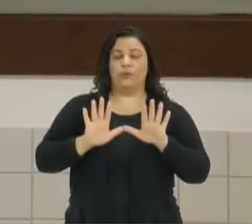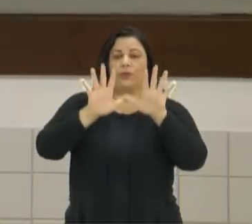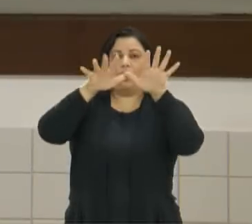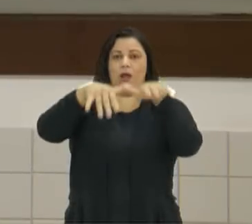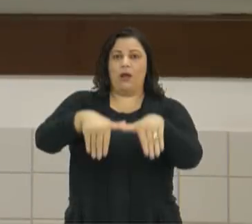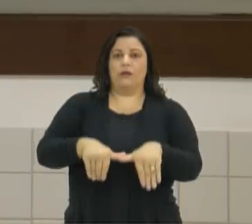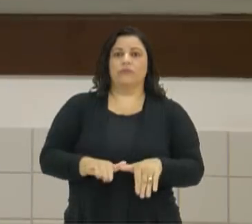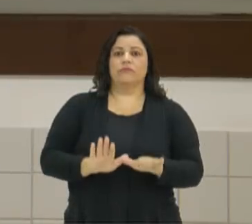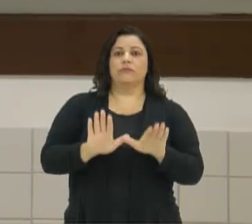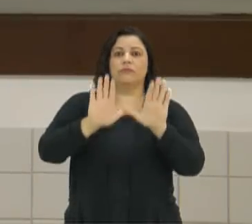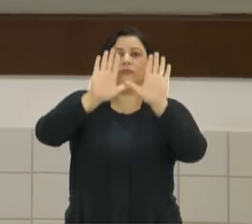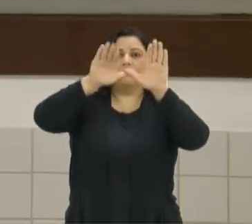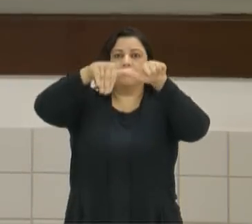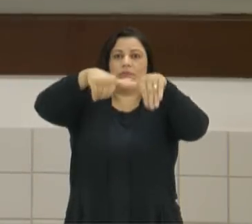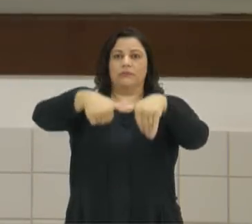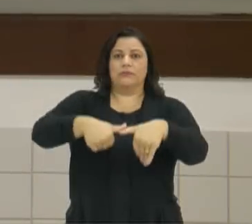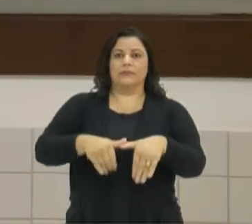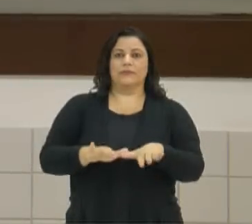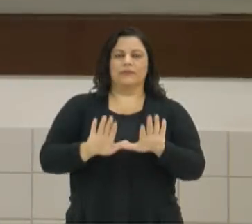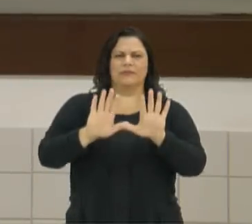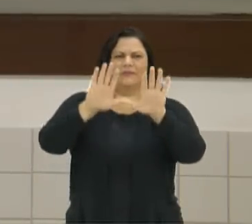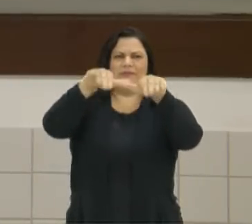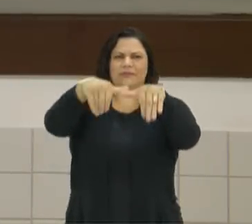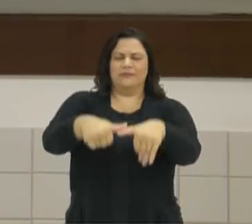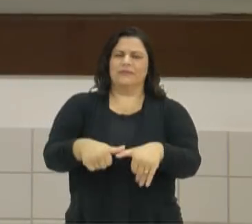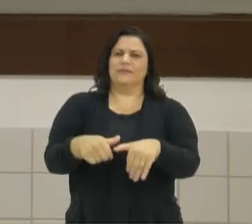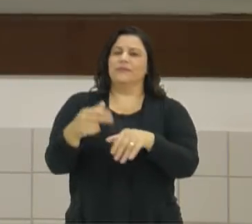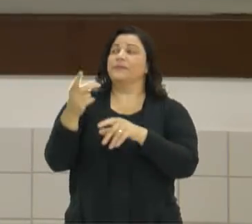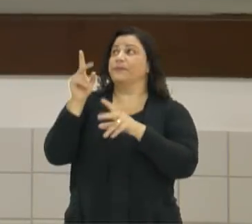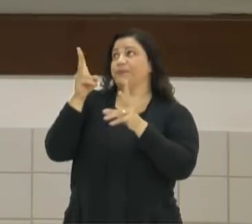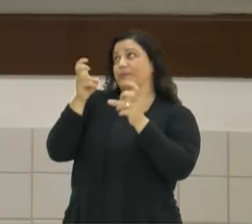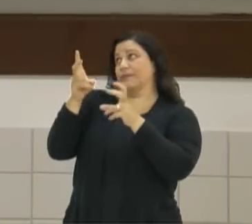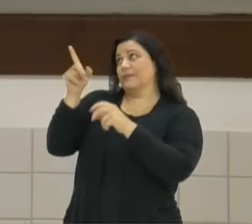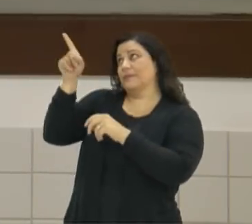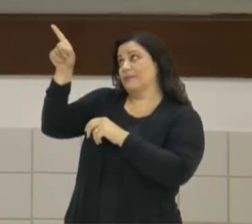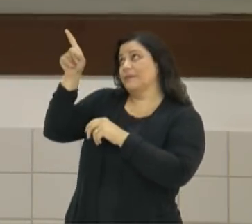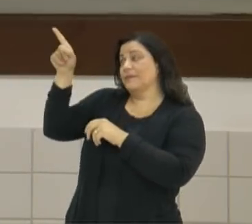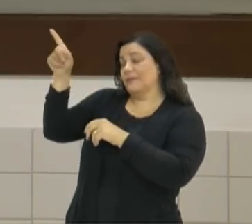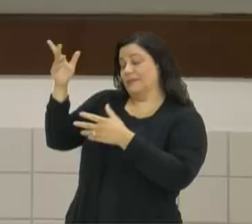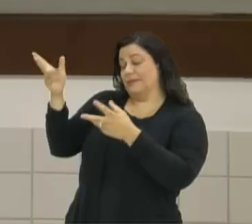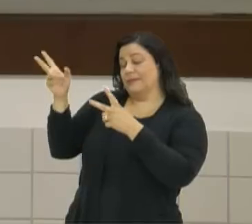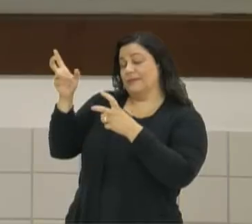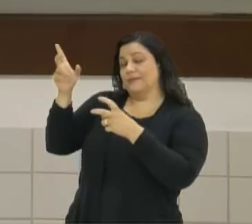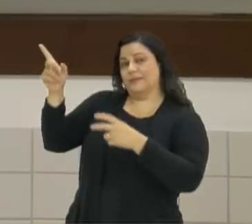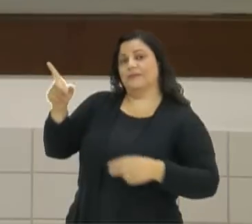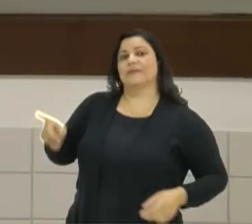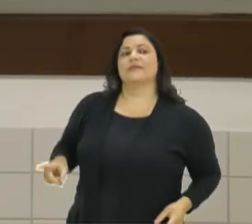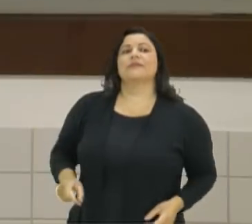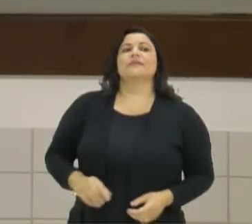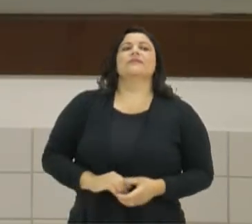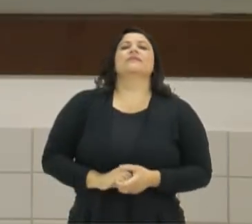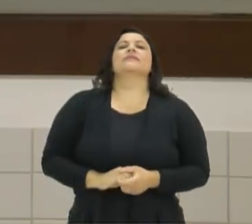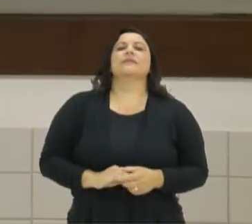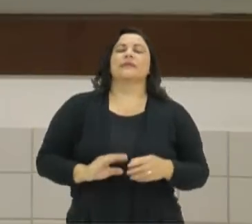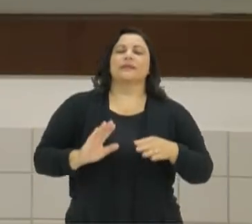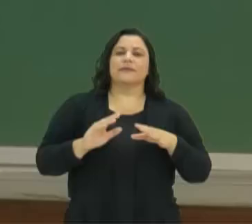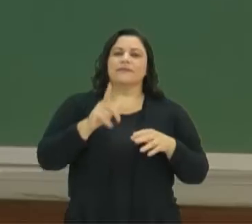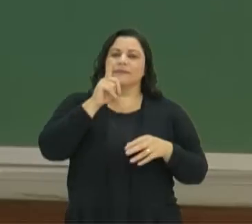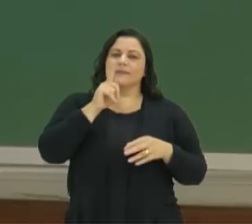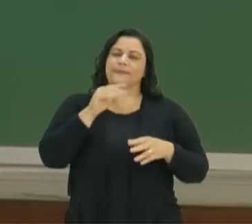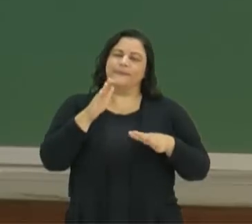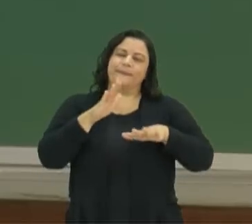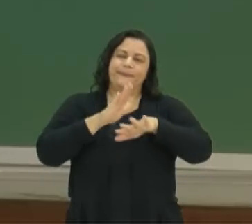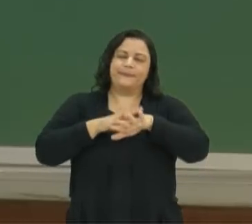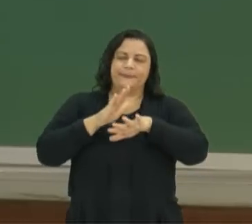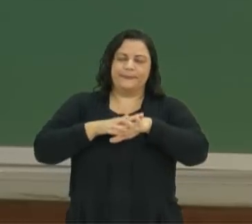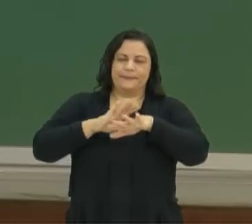do braço, com os dois braços simultâneos e os braços saindo para fora da água, que é o momento